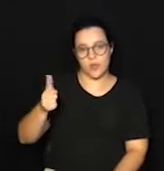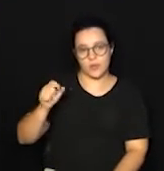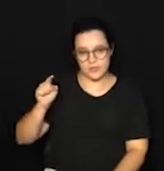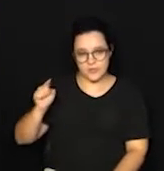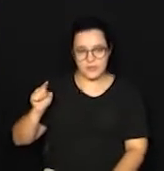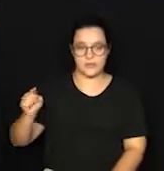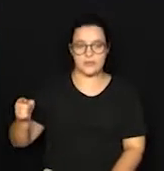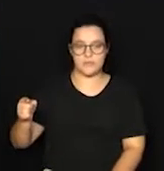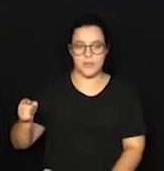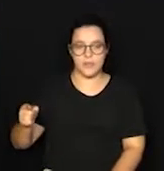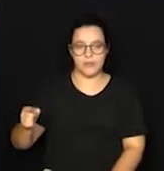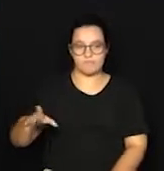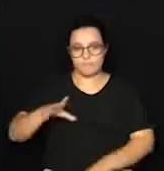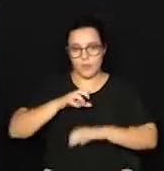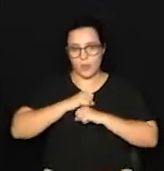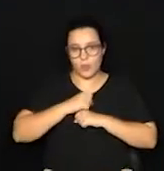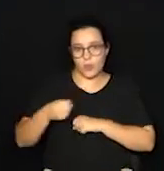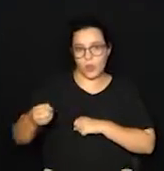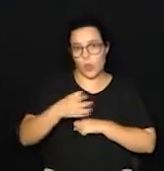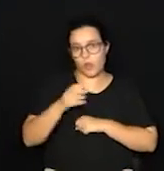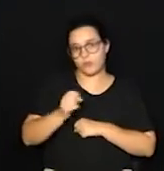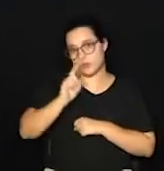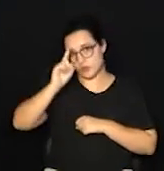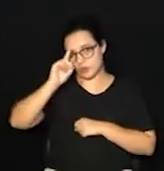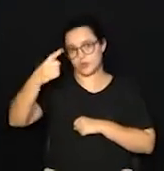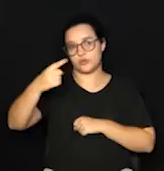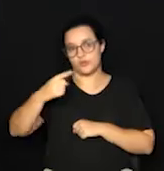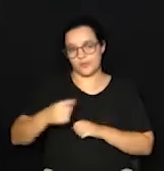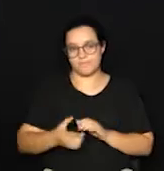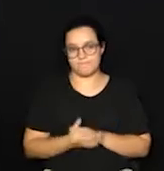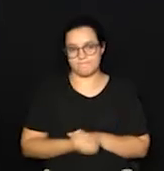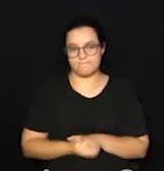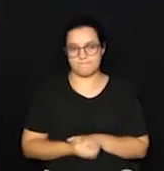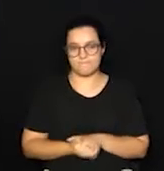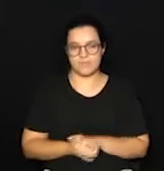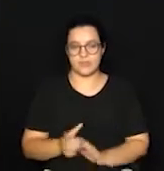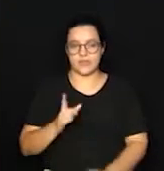11.843 casos novos de um dia para o outro. Nós temos